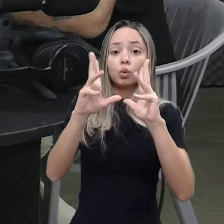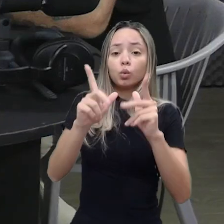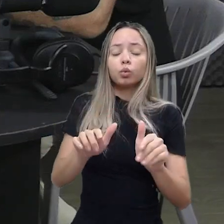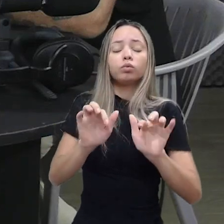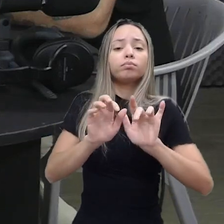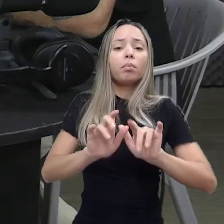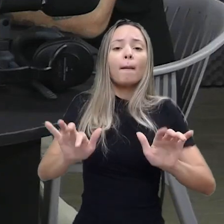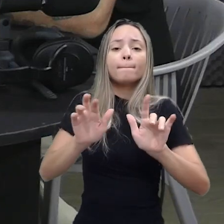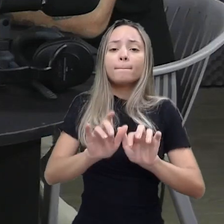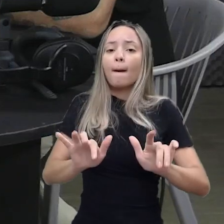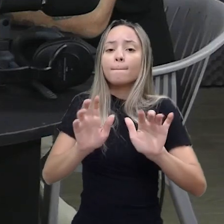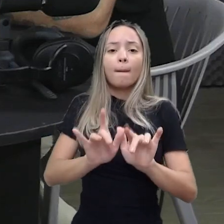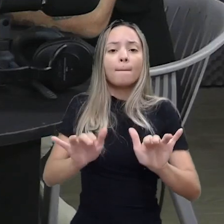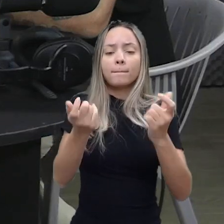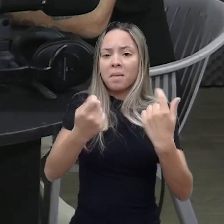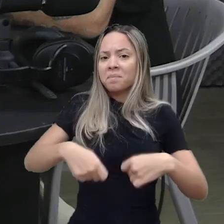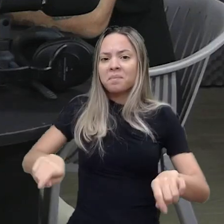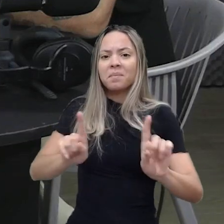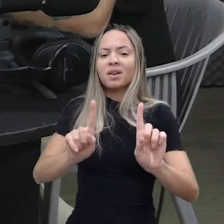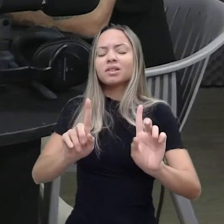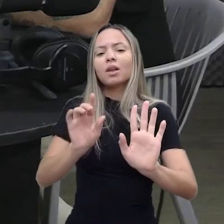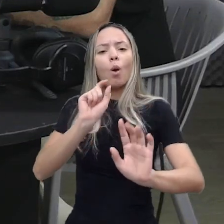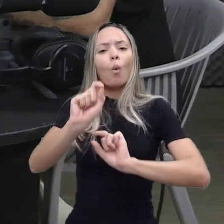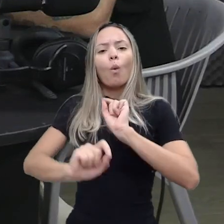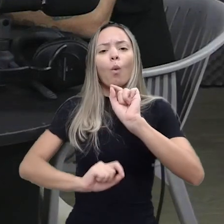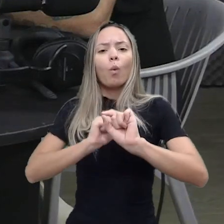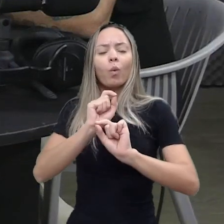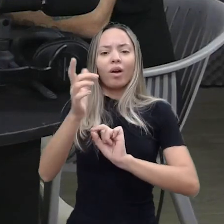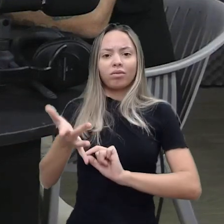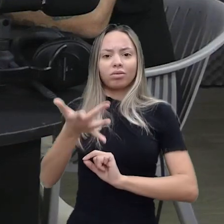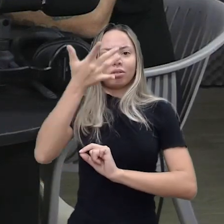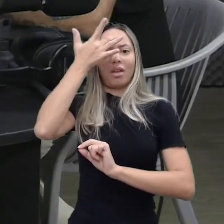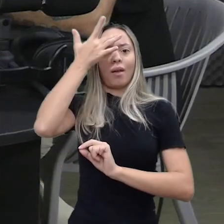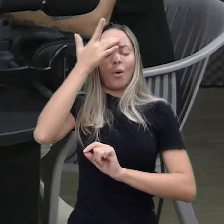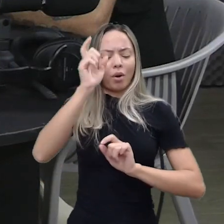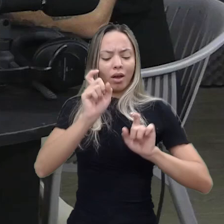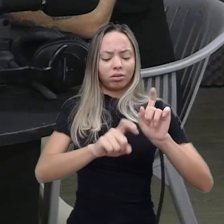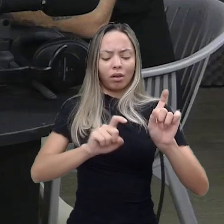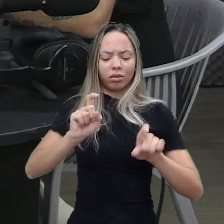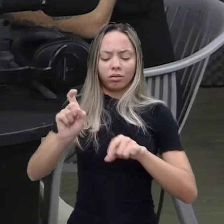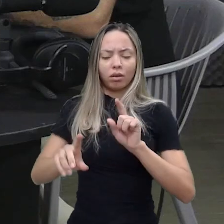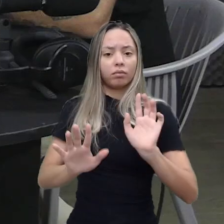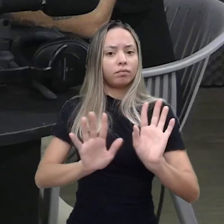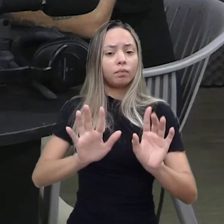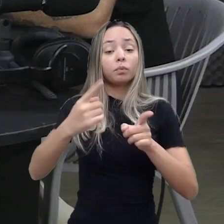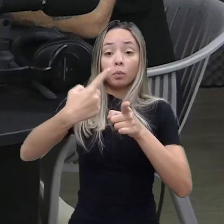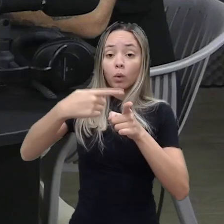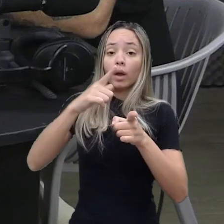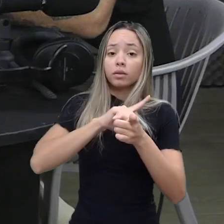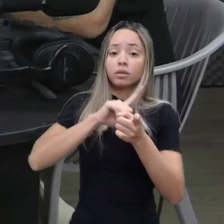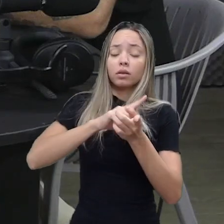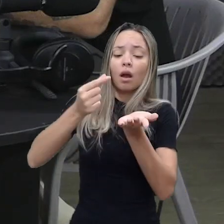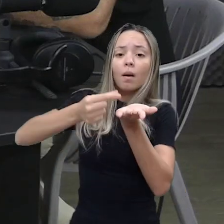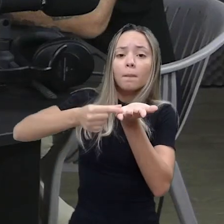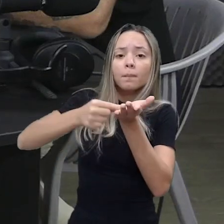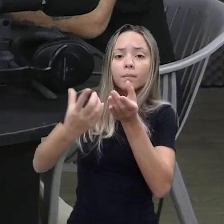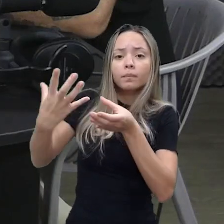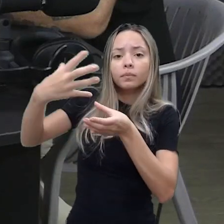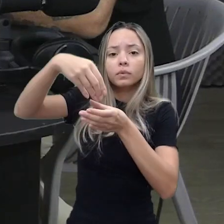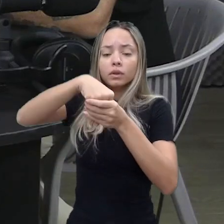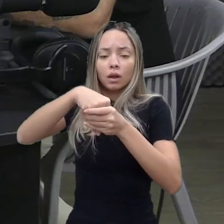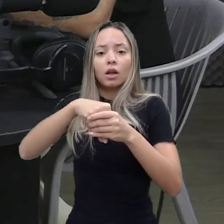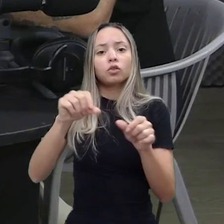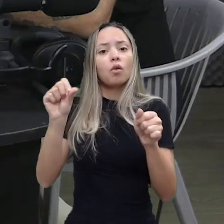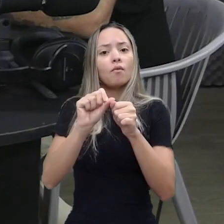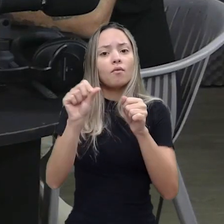digitando, sem precisar, inclusive, decorar as teclas no teclado. Porque ele tem um programa que faz toda a leitura